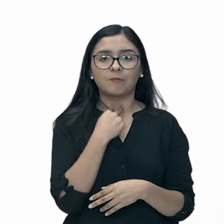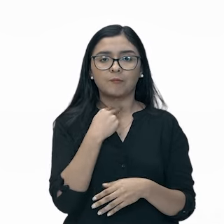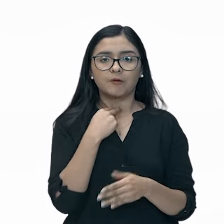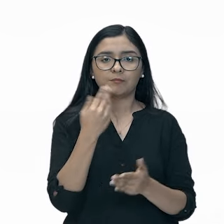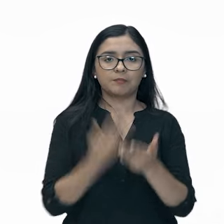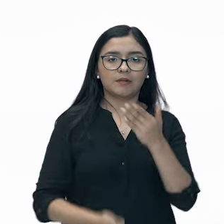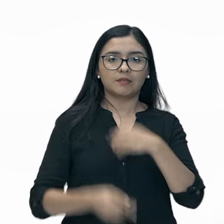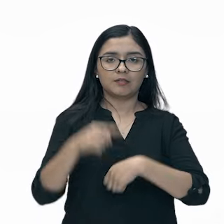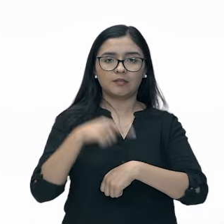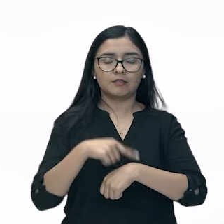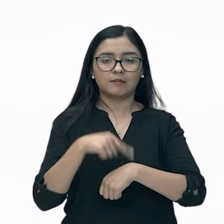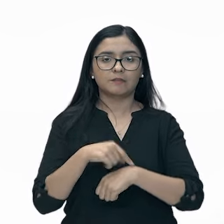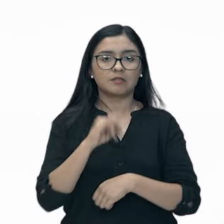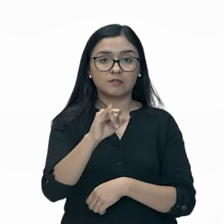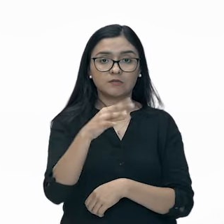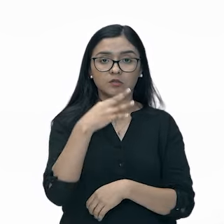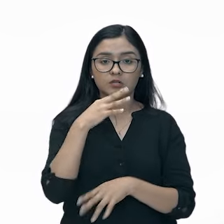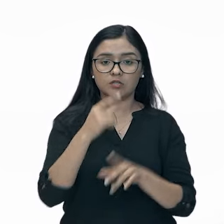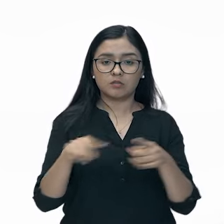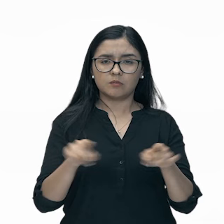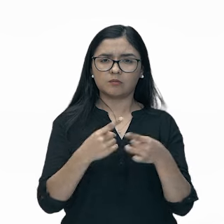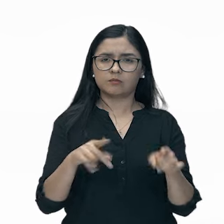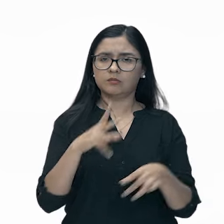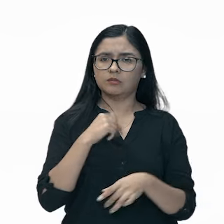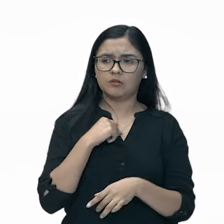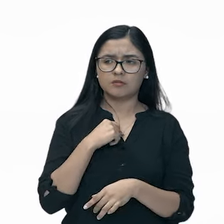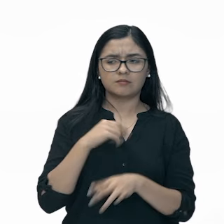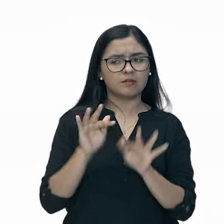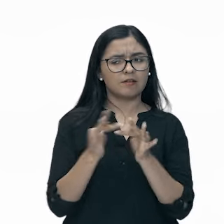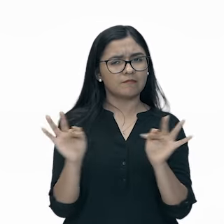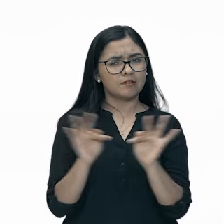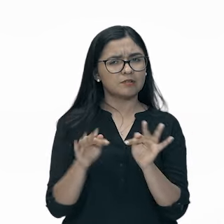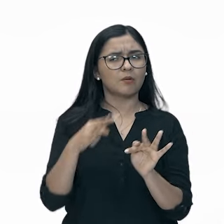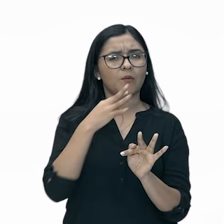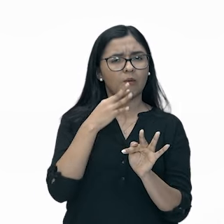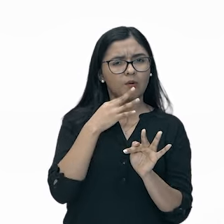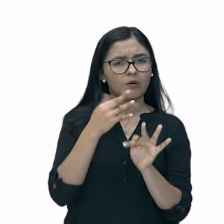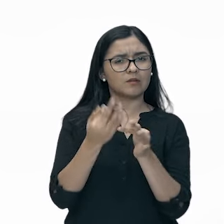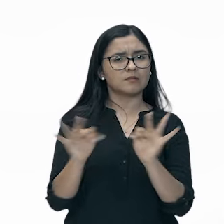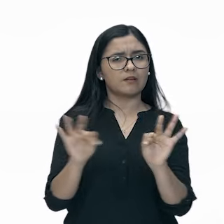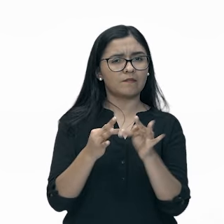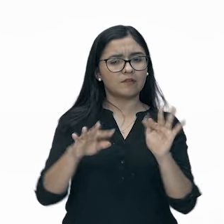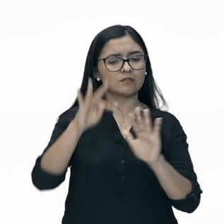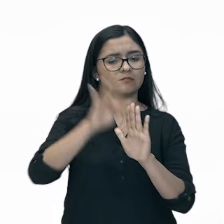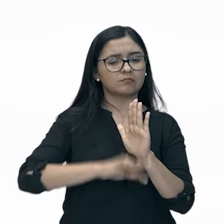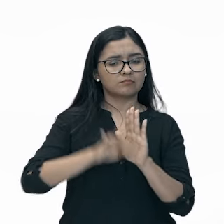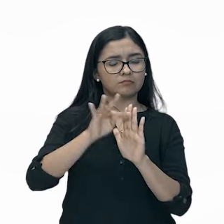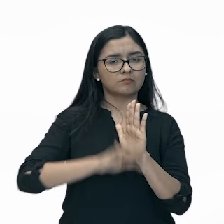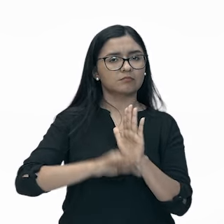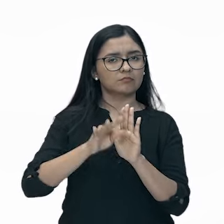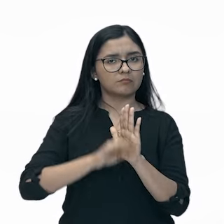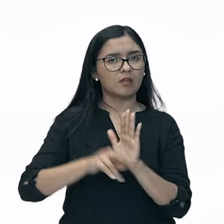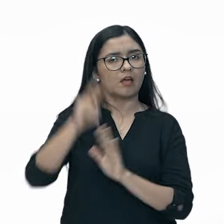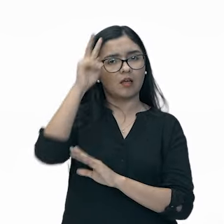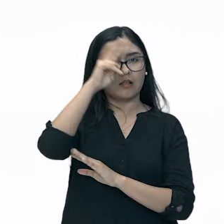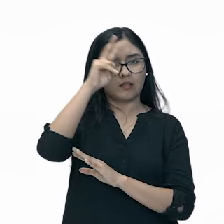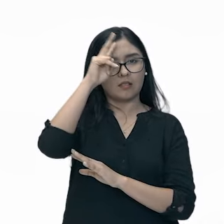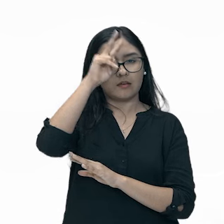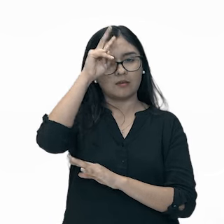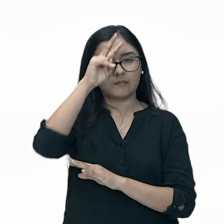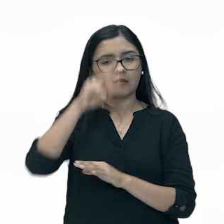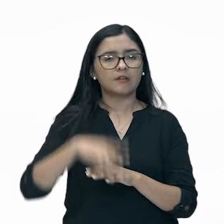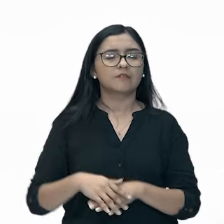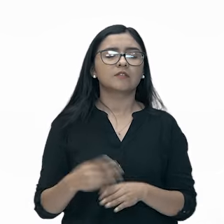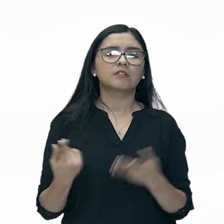conhece a música vai dizer assim nossa a Milena tirou essa frase de algum lugar eu já vi essa frase em algum lugar e aí você Tenta